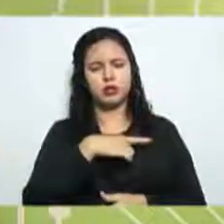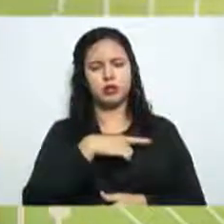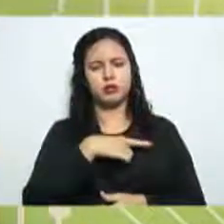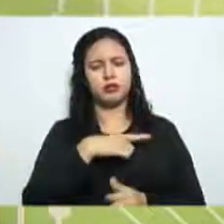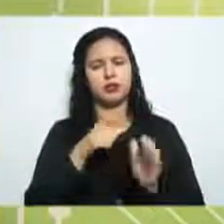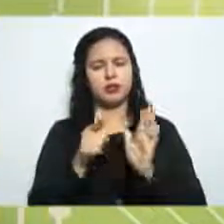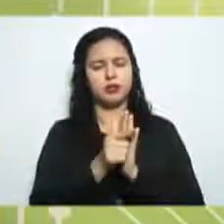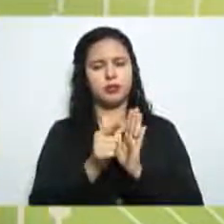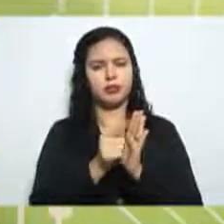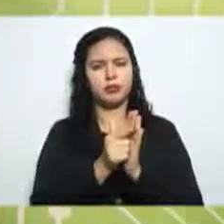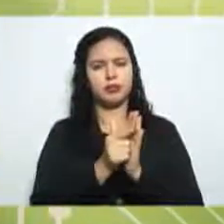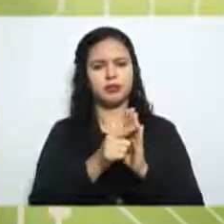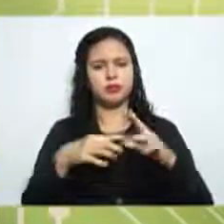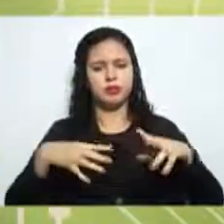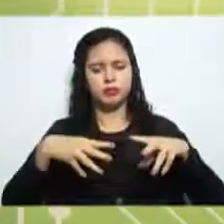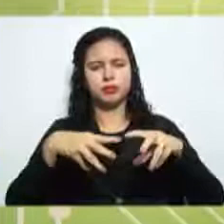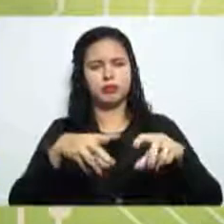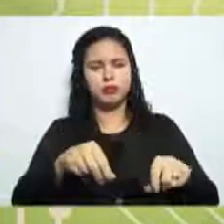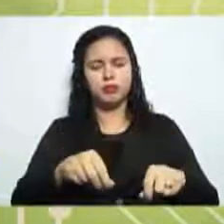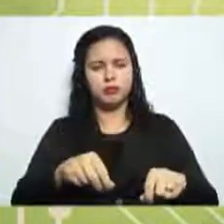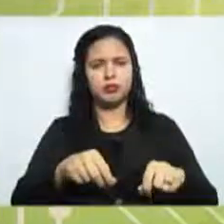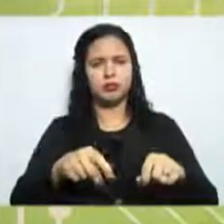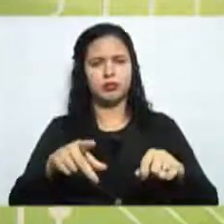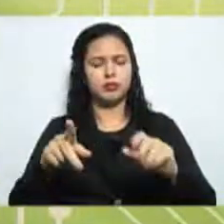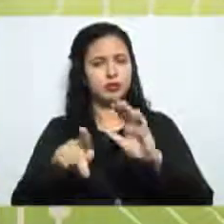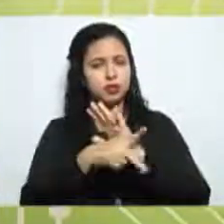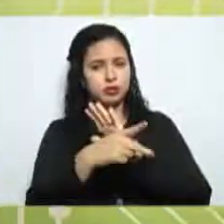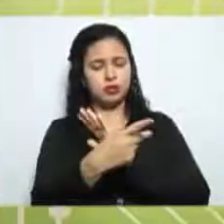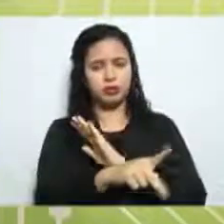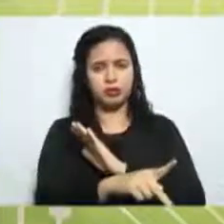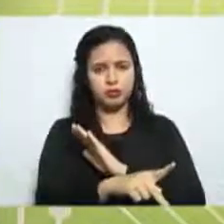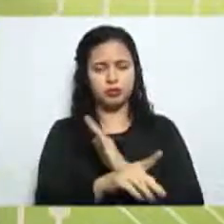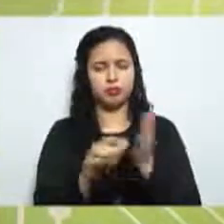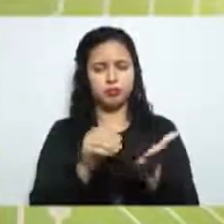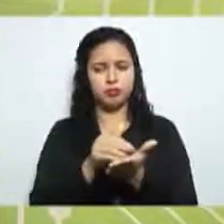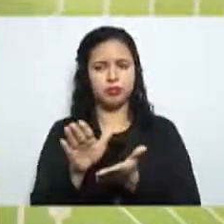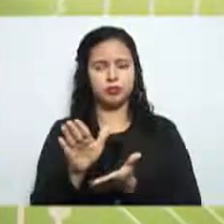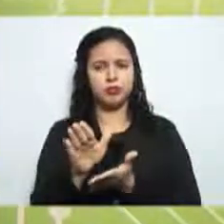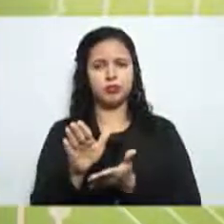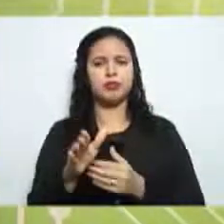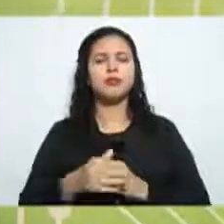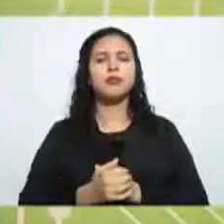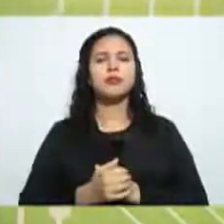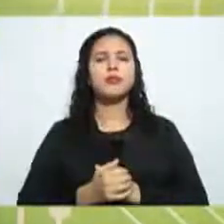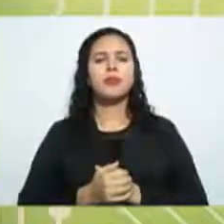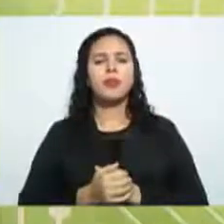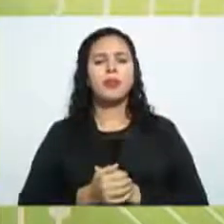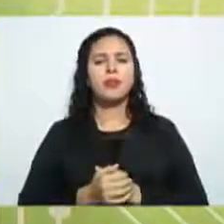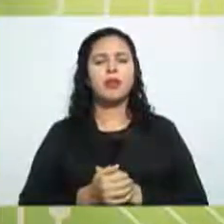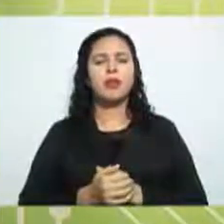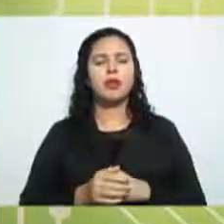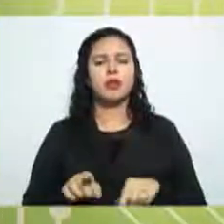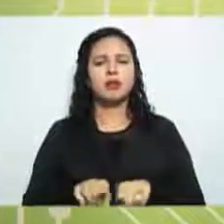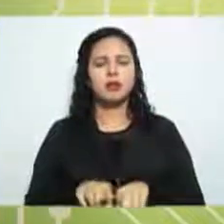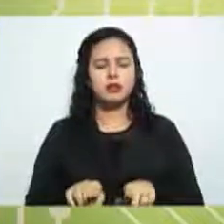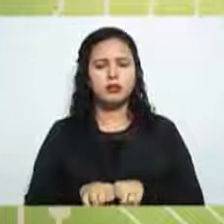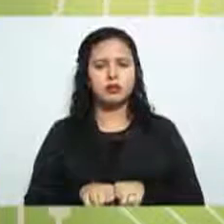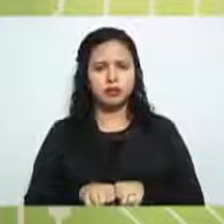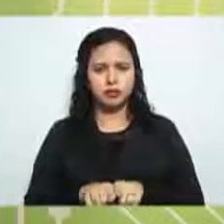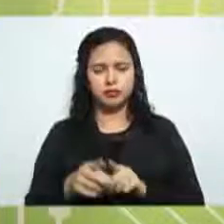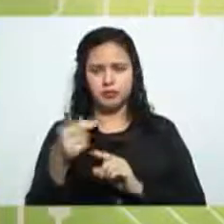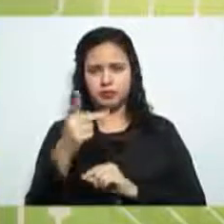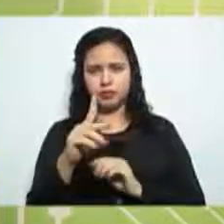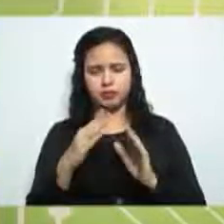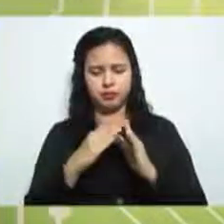dias e tem certeza que essa terra nunca vai ser tomada de você, você não vai ser expulso dela e tem certeza que você não vai ser, por exemplo, da casa, não vai ser expulso da sua